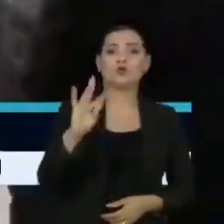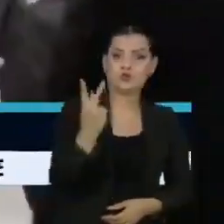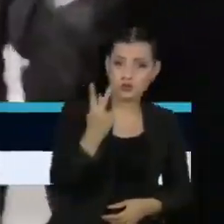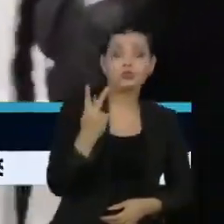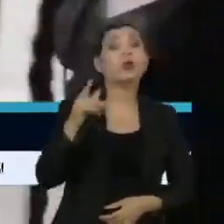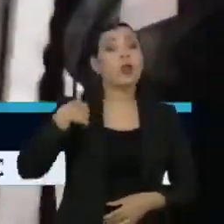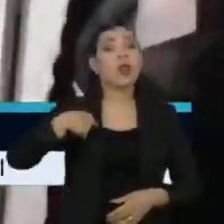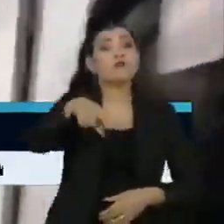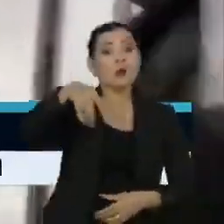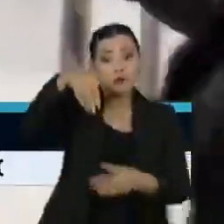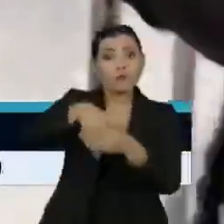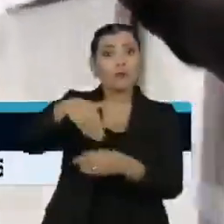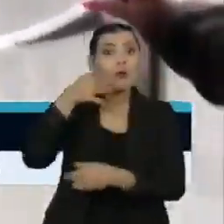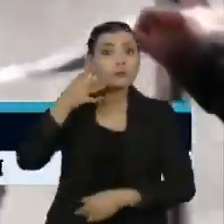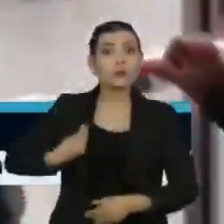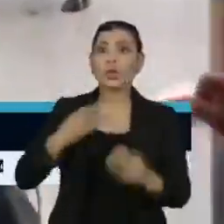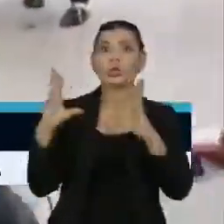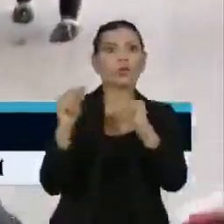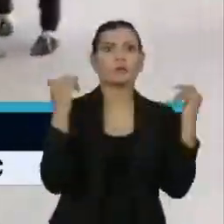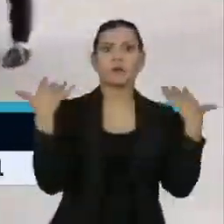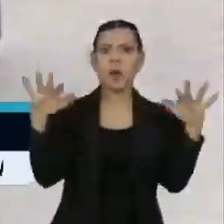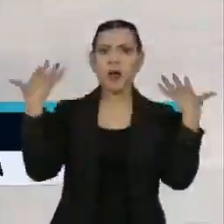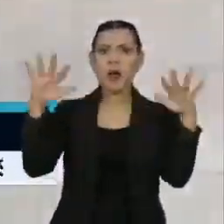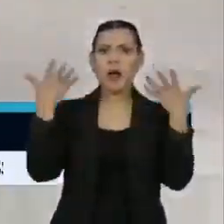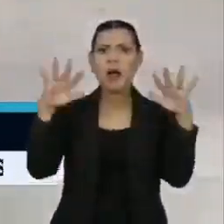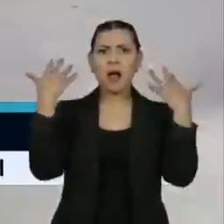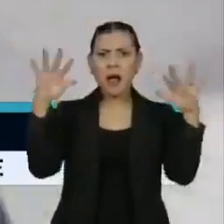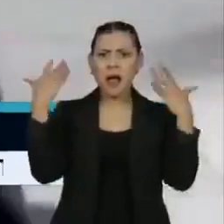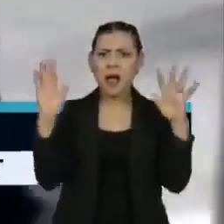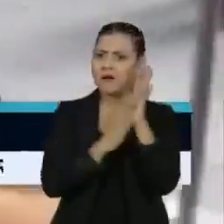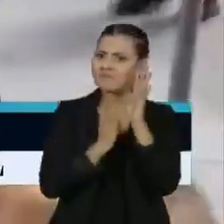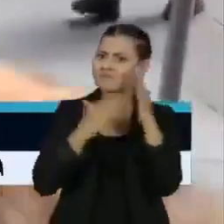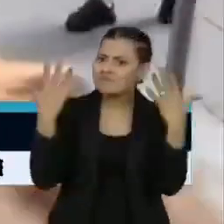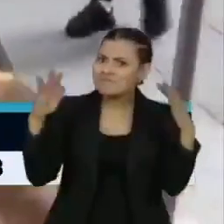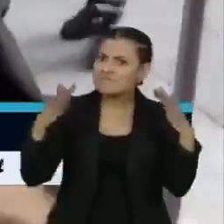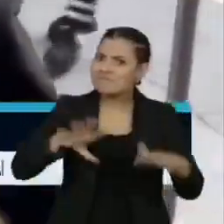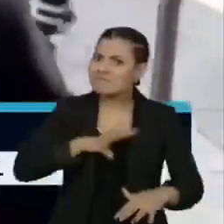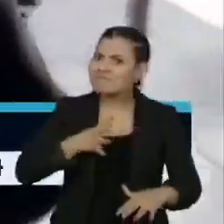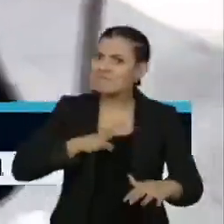comparecer à sessão eleitoral. Foi aplaudida na saída.